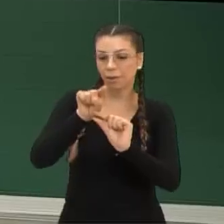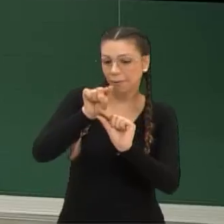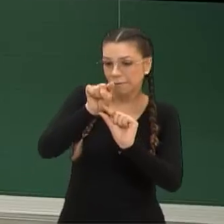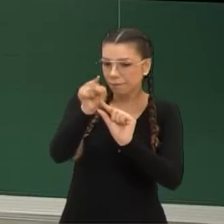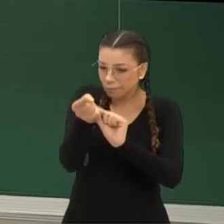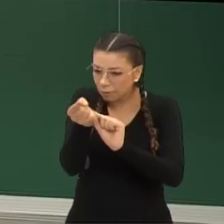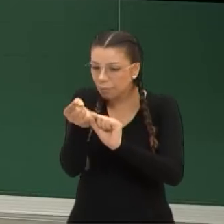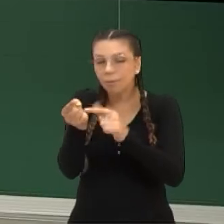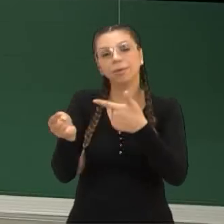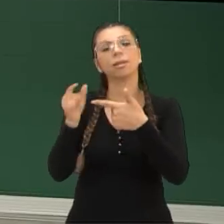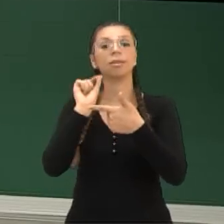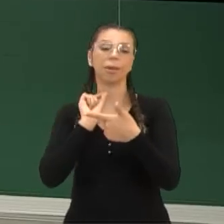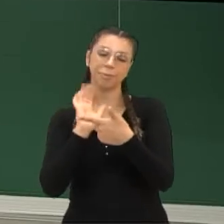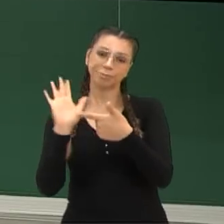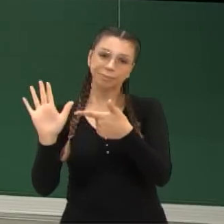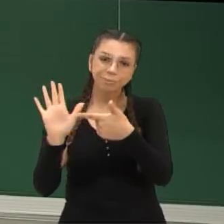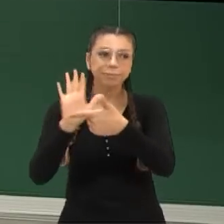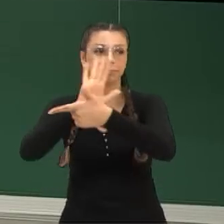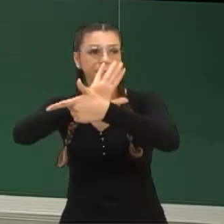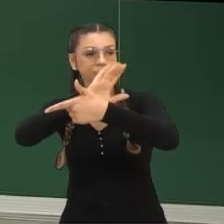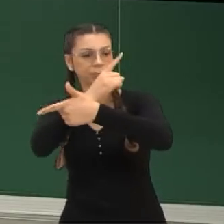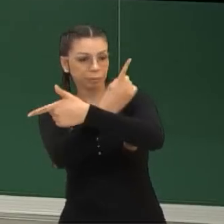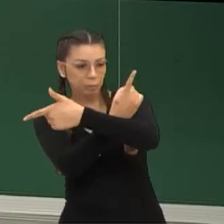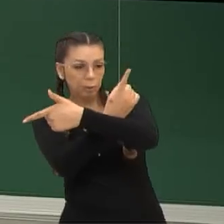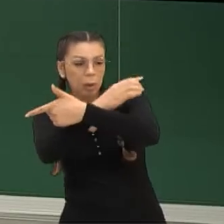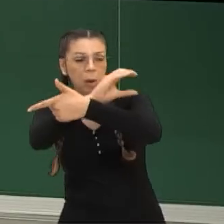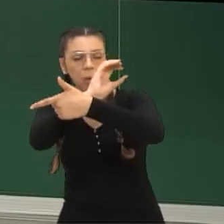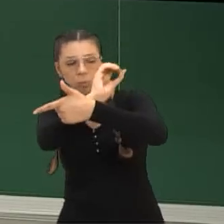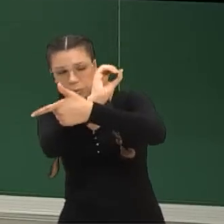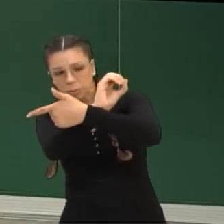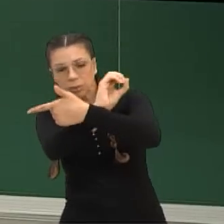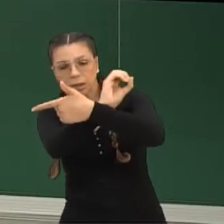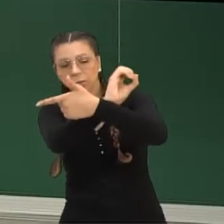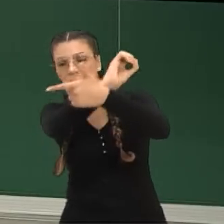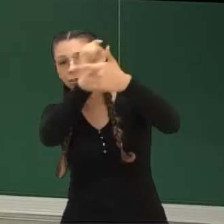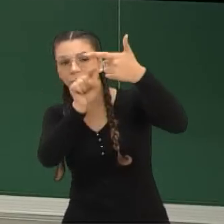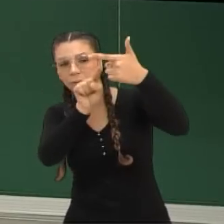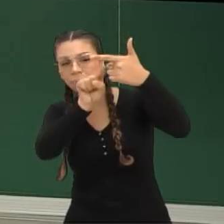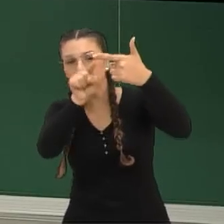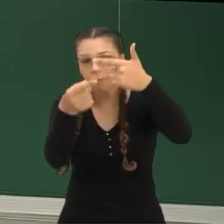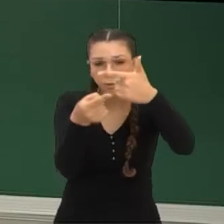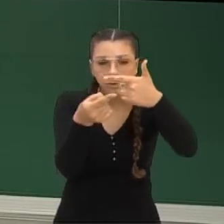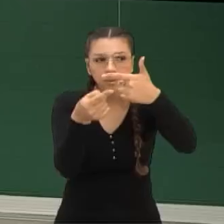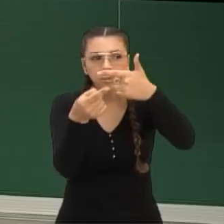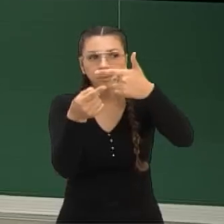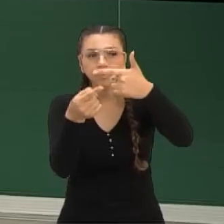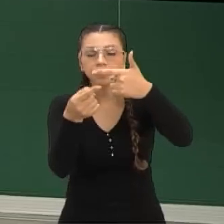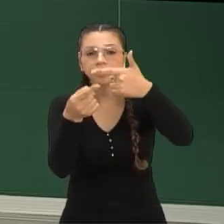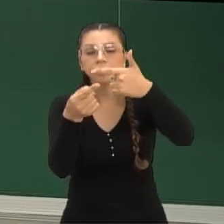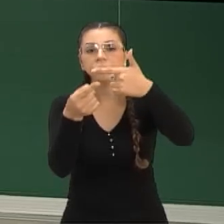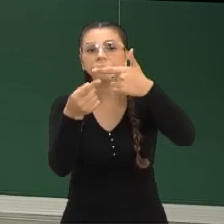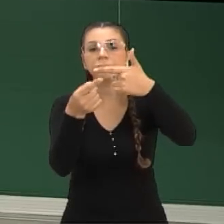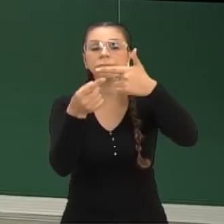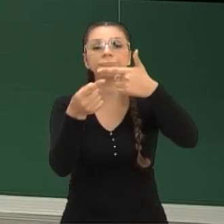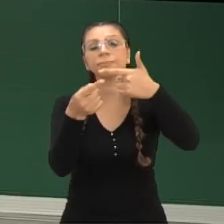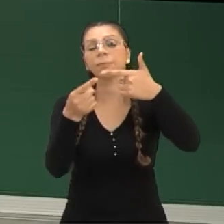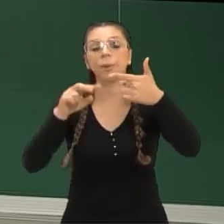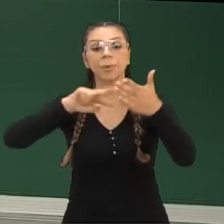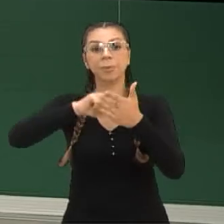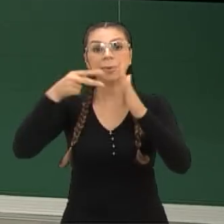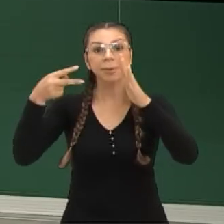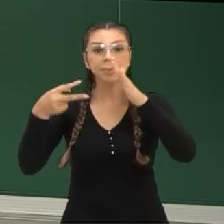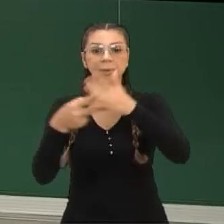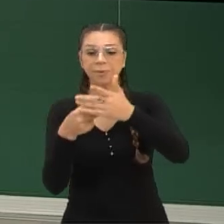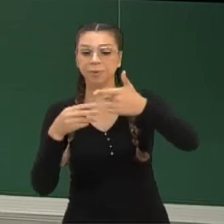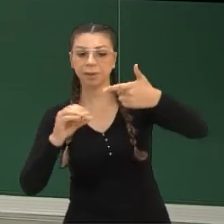vírgula. Então quer dizer que o 4 no 1, ele cabe nenhuma vez